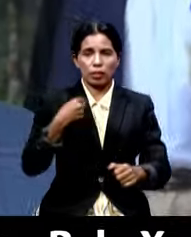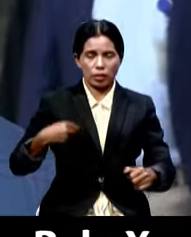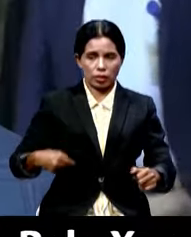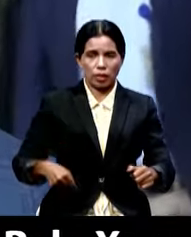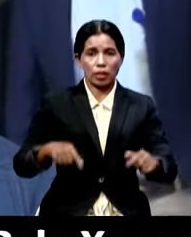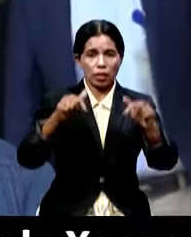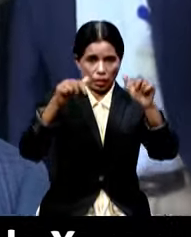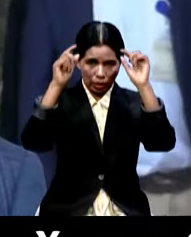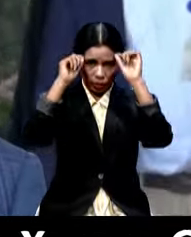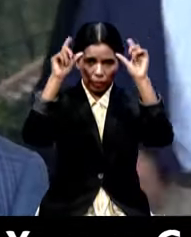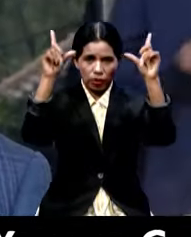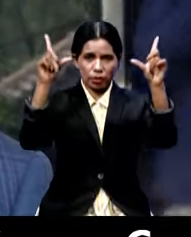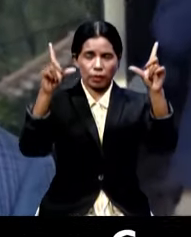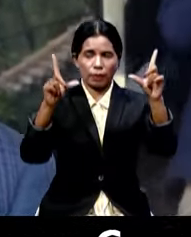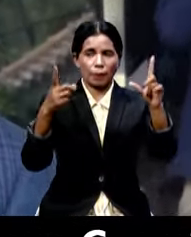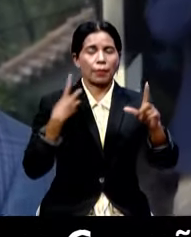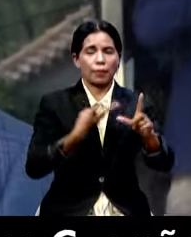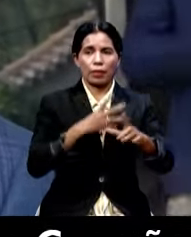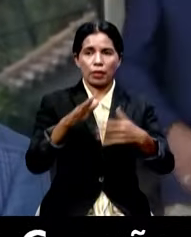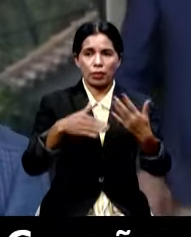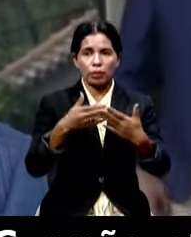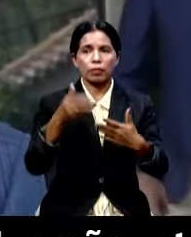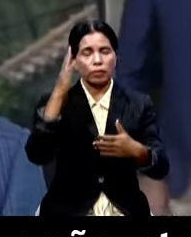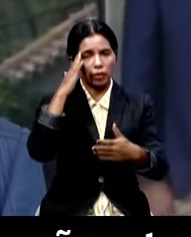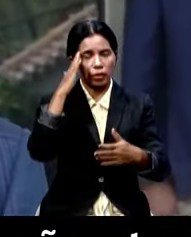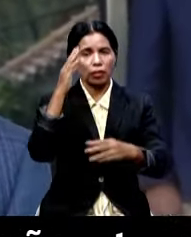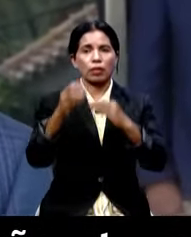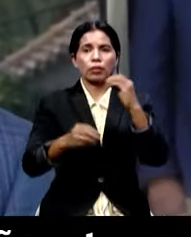a Timor-Leste. Está junto a Atene,